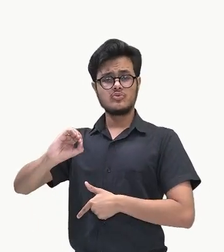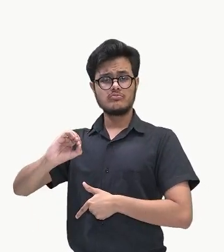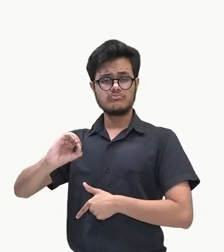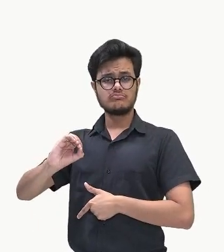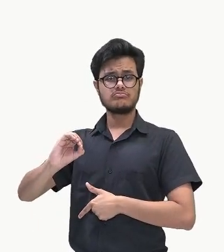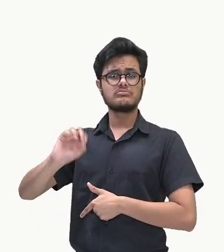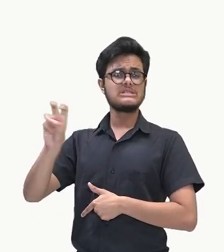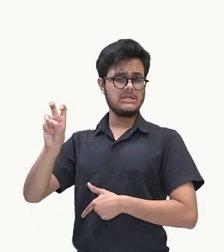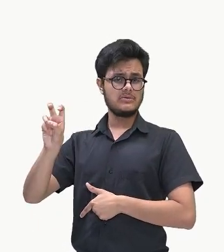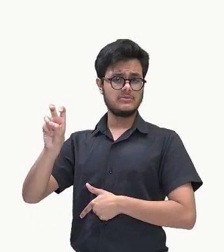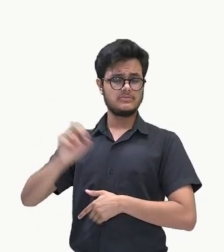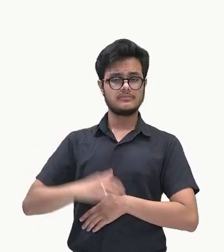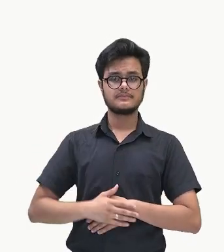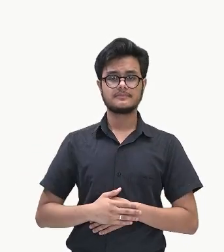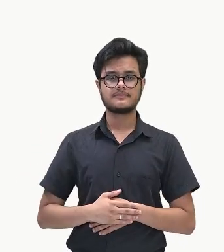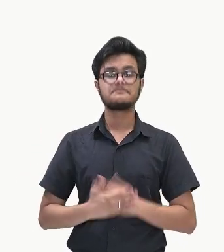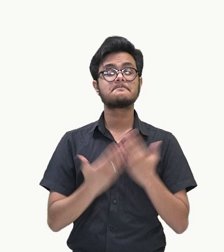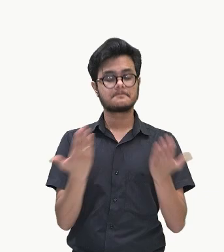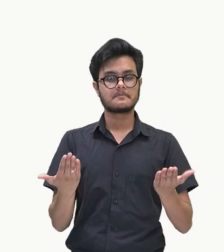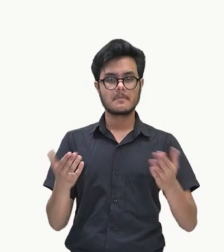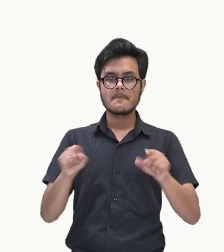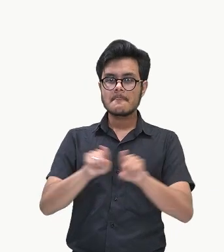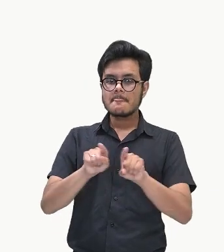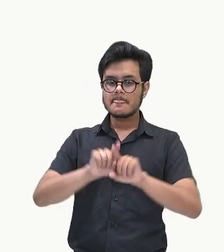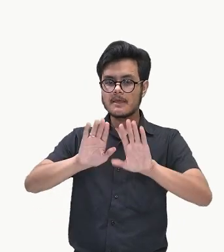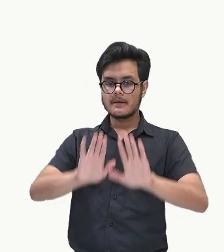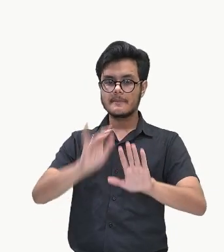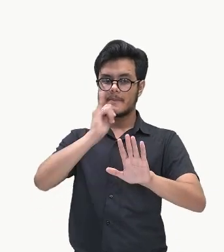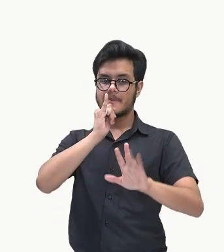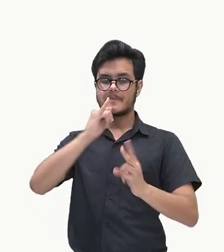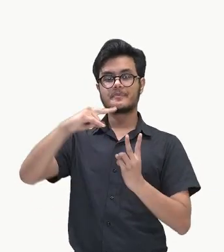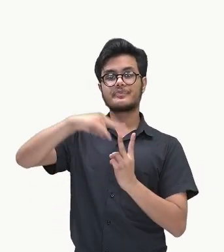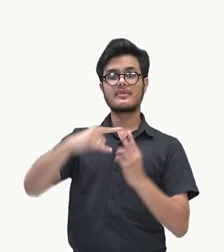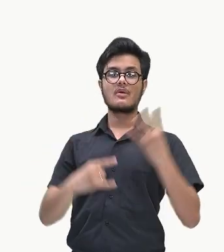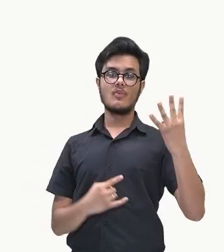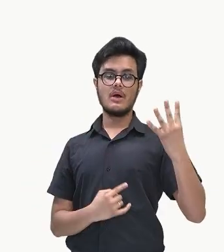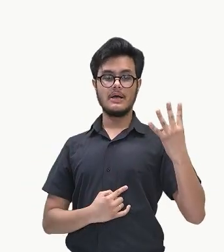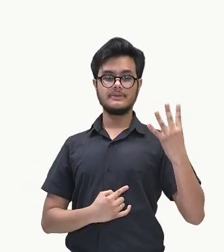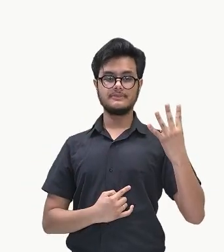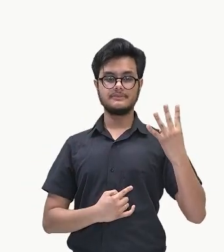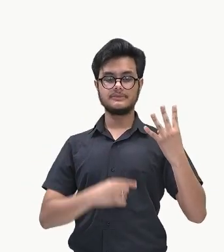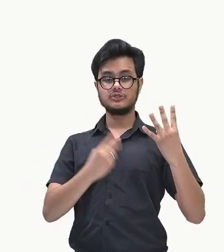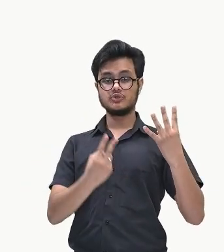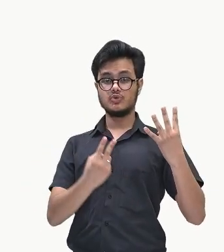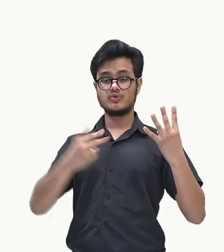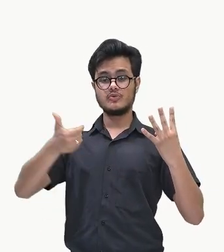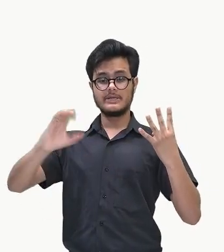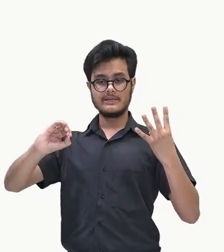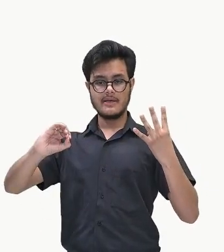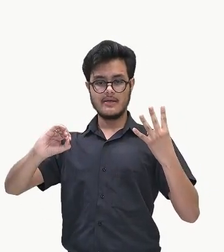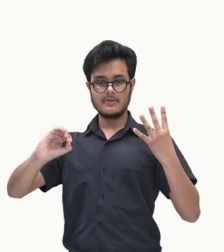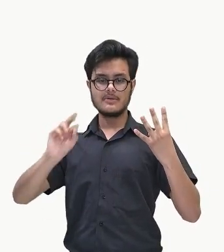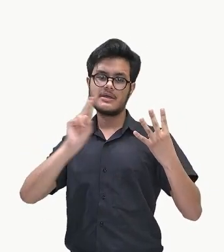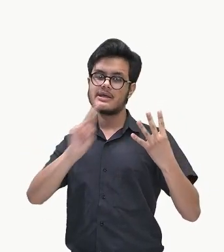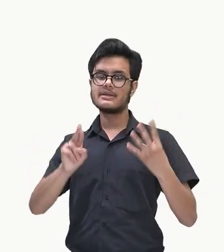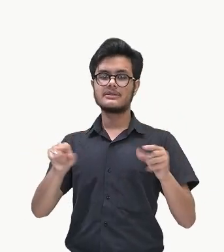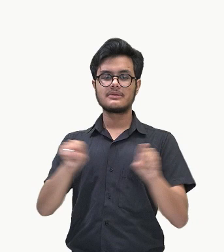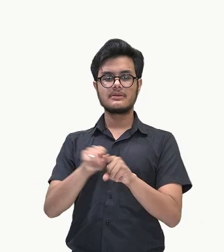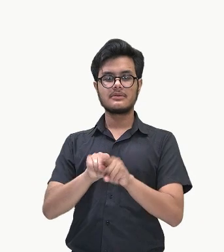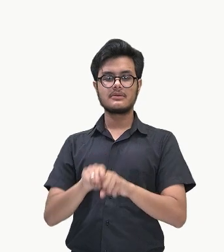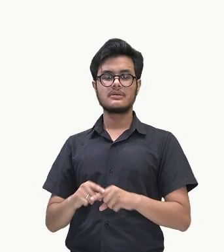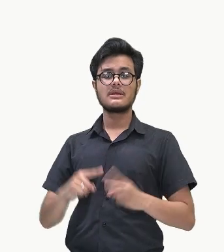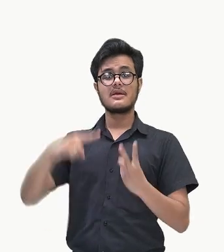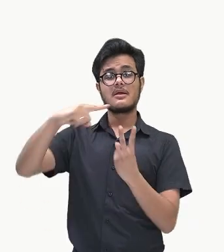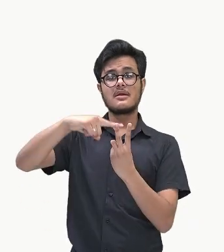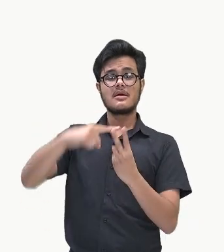5. Então, raiz quarta de 2 elevado à décima potência é a mesma